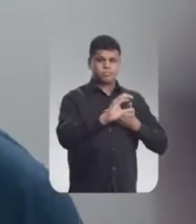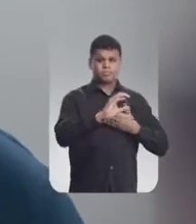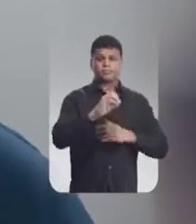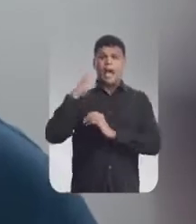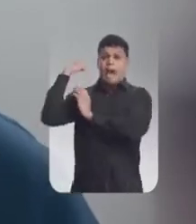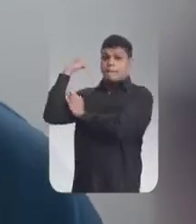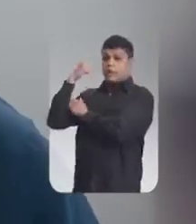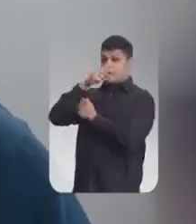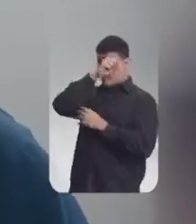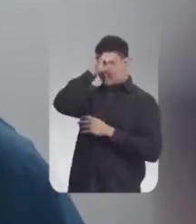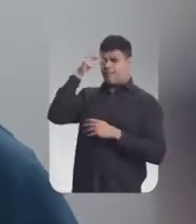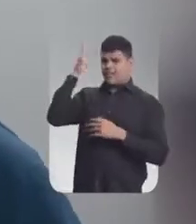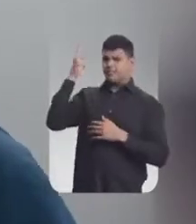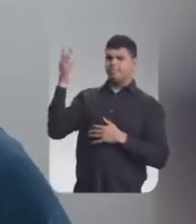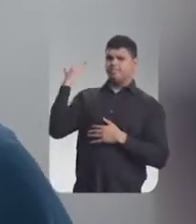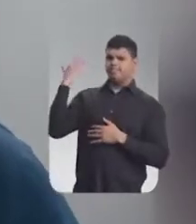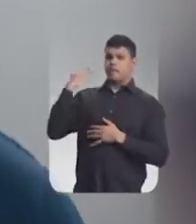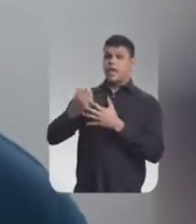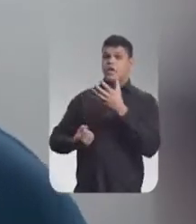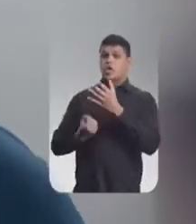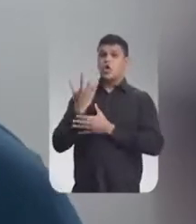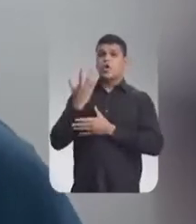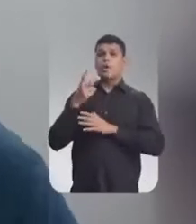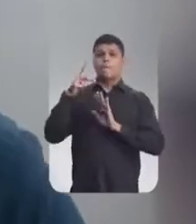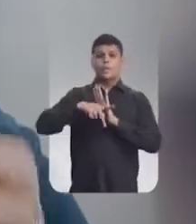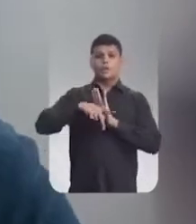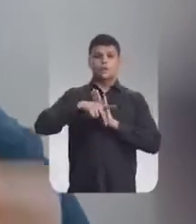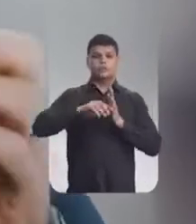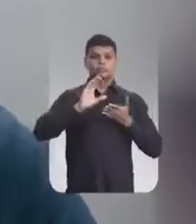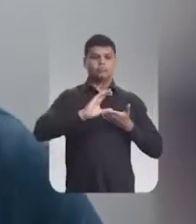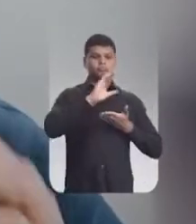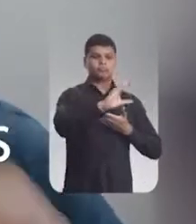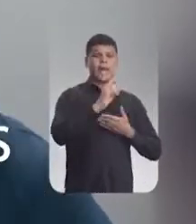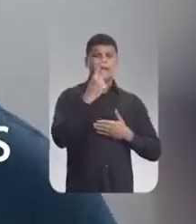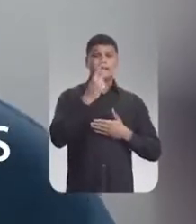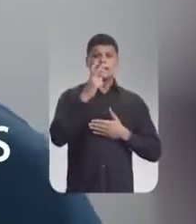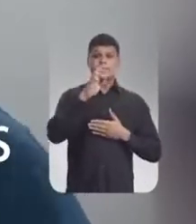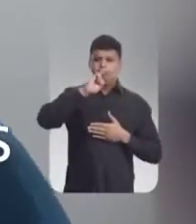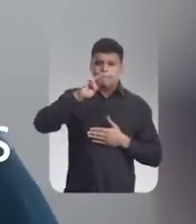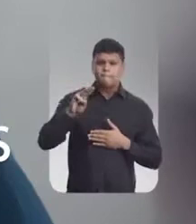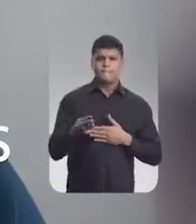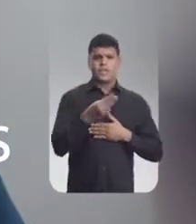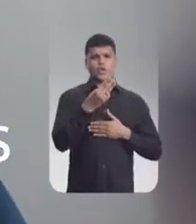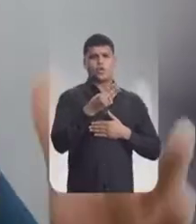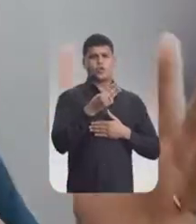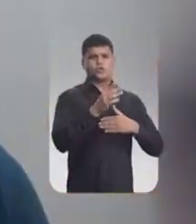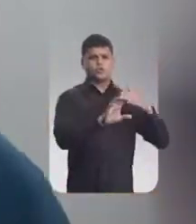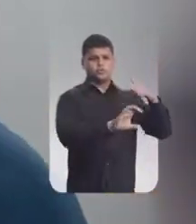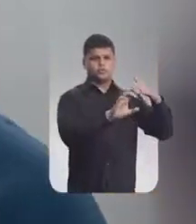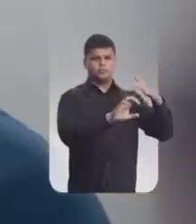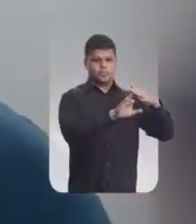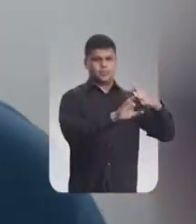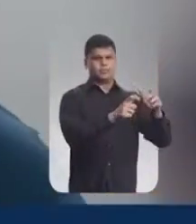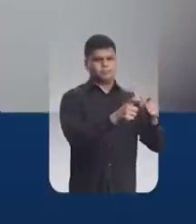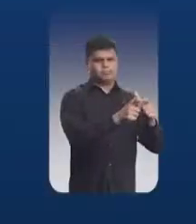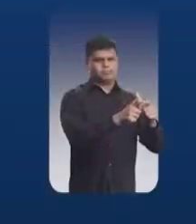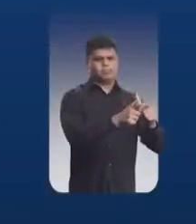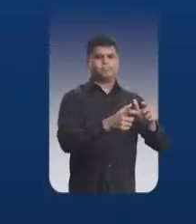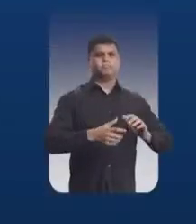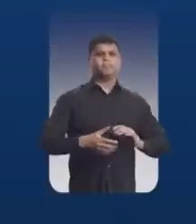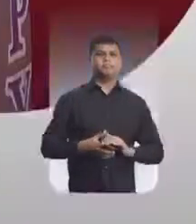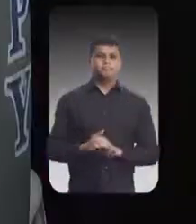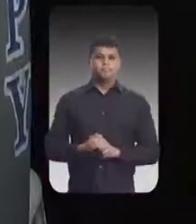Quando prefeito, o amazonino criou o Banco da Gente, ofereceu mais de 15 milhões em créditos para pequenos